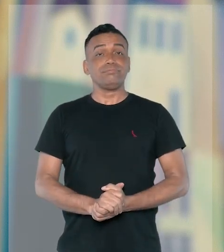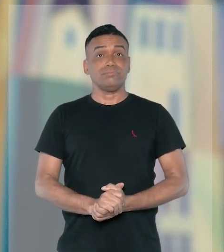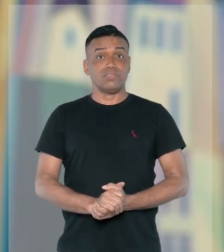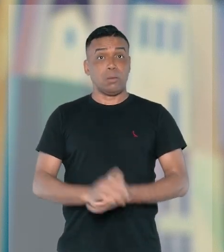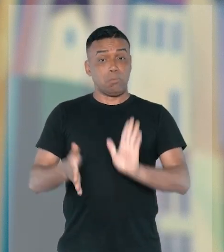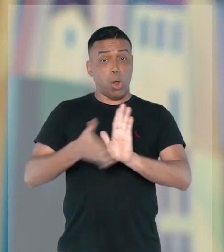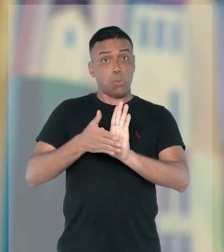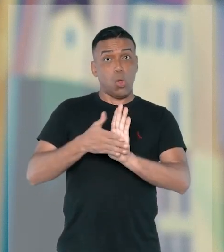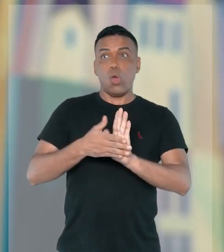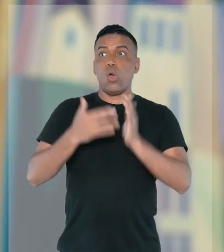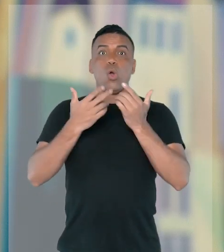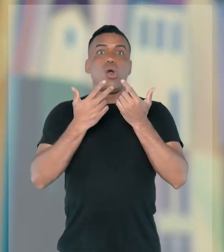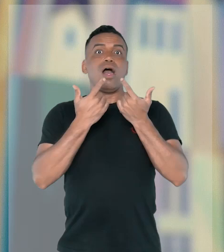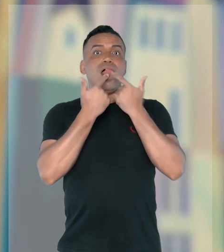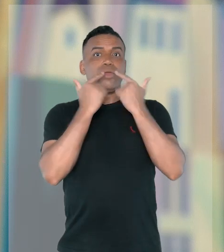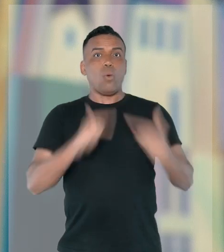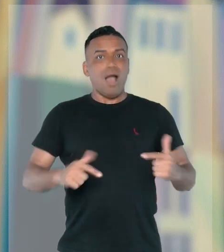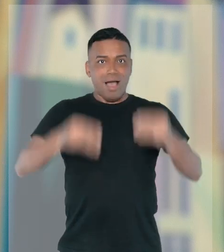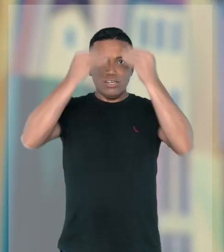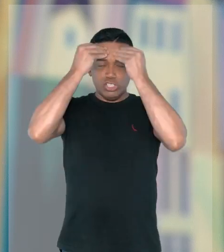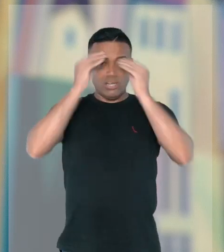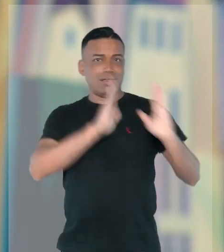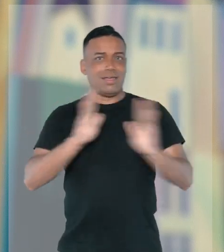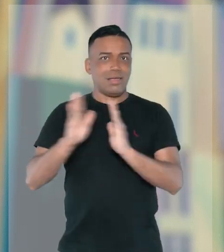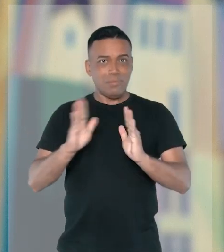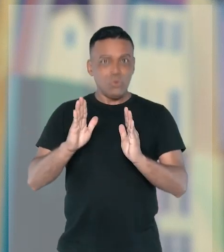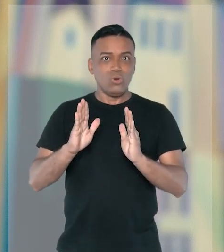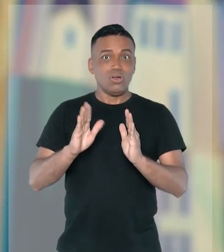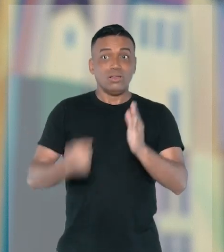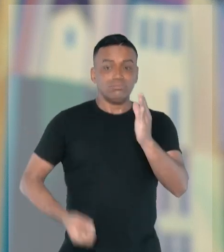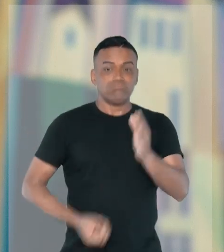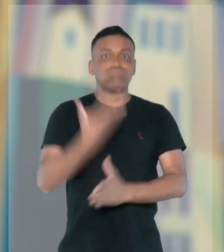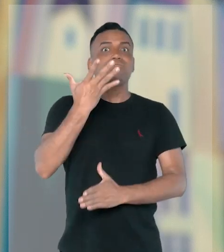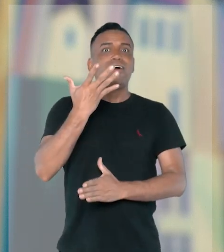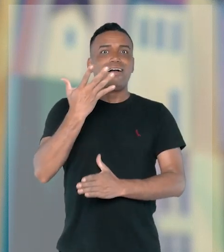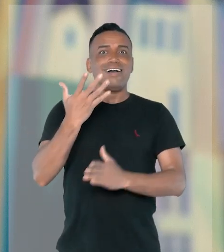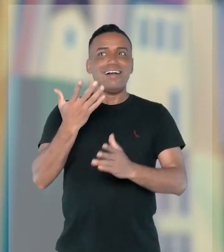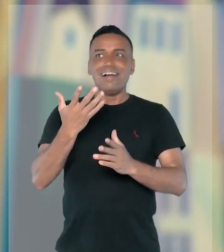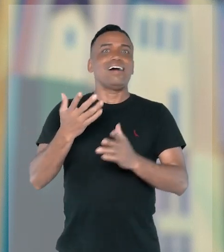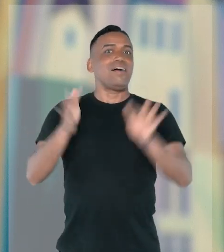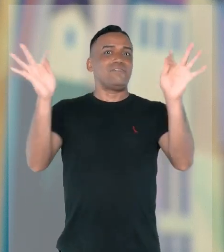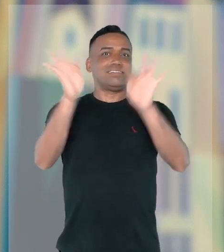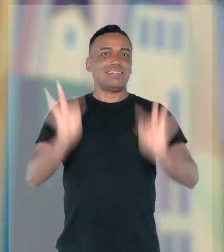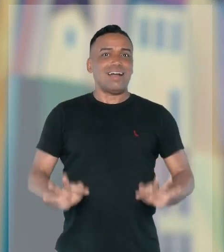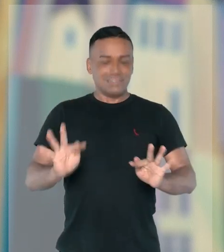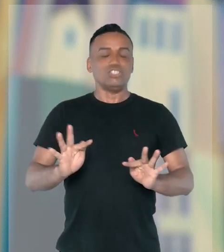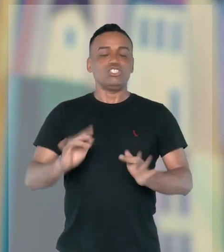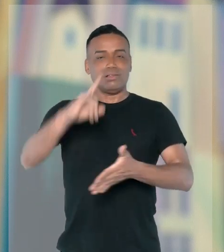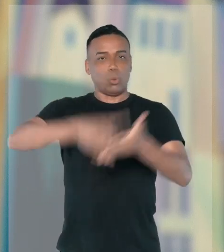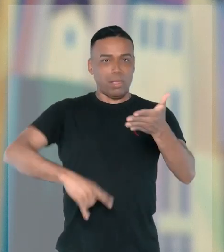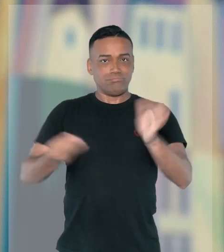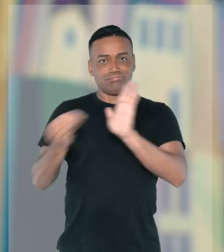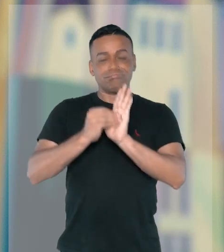dadas na linguagem da época pelo Criador, está o direito à felicidade. Interessante que esse